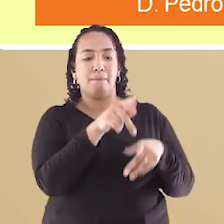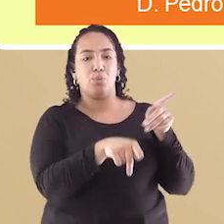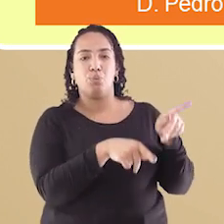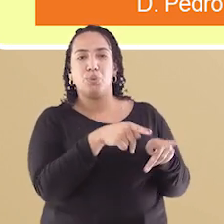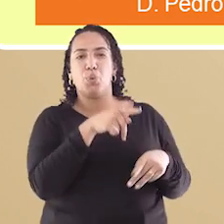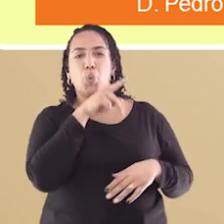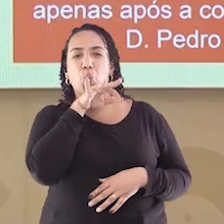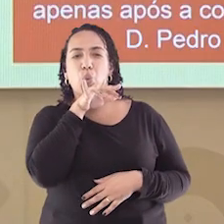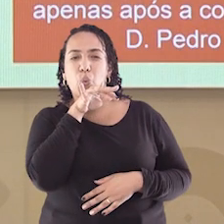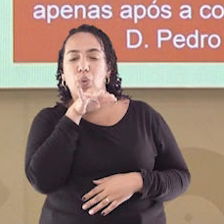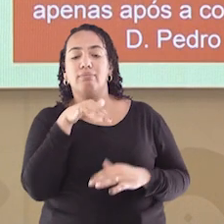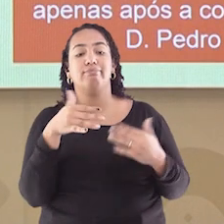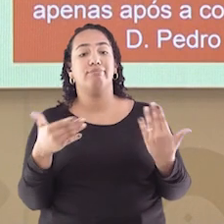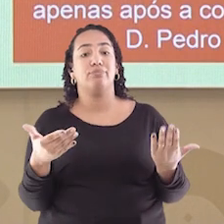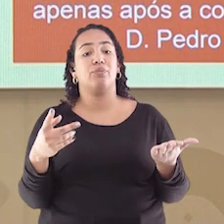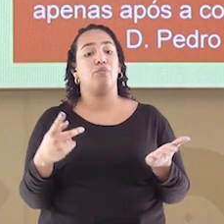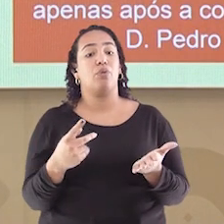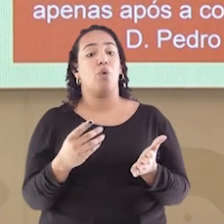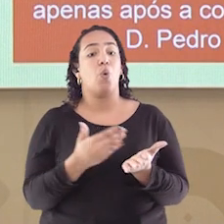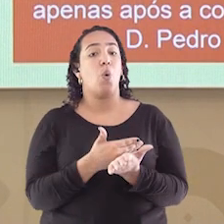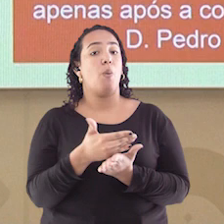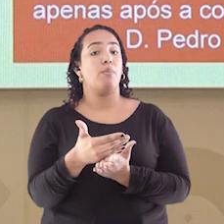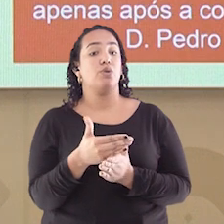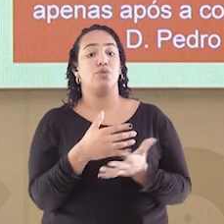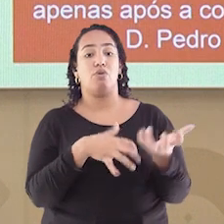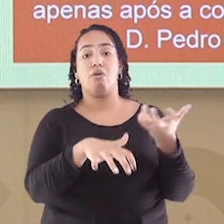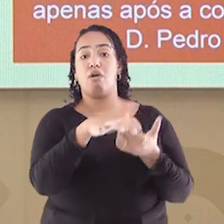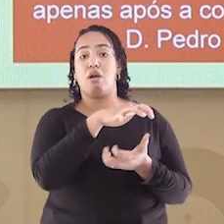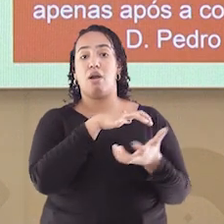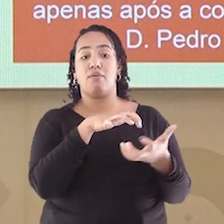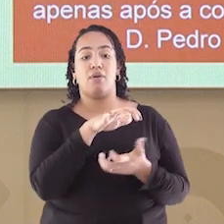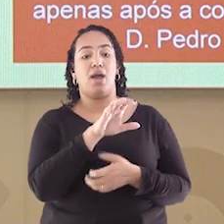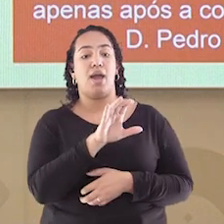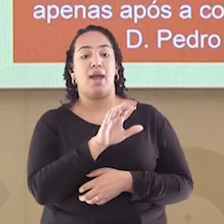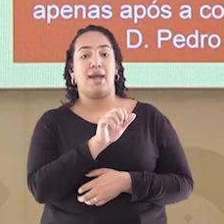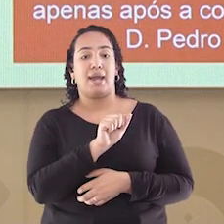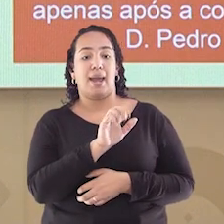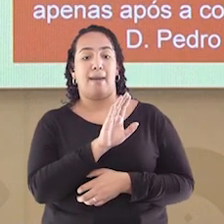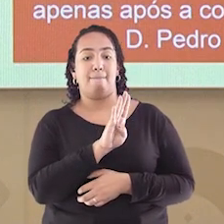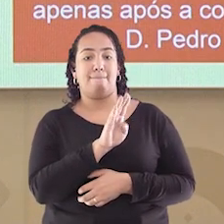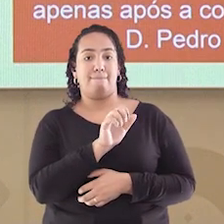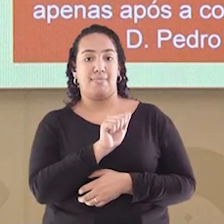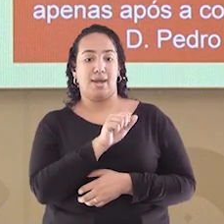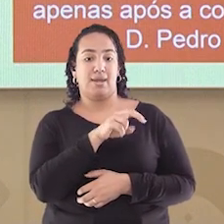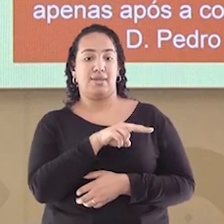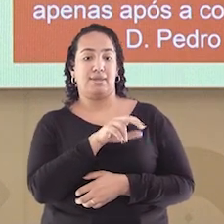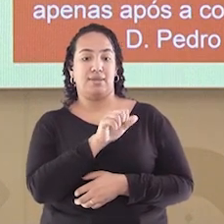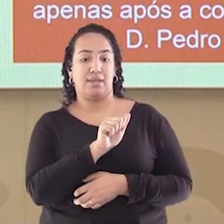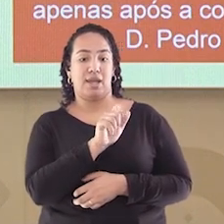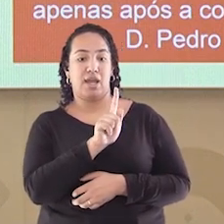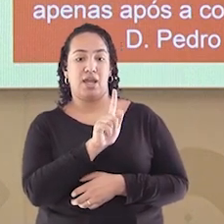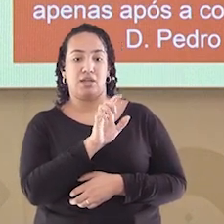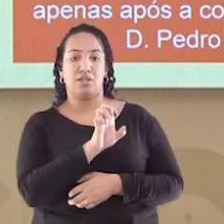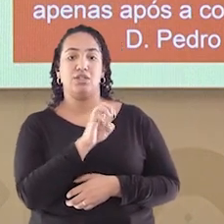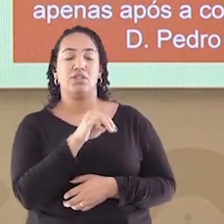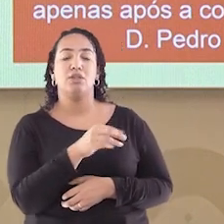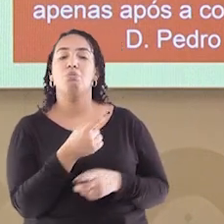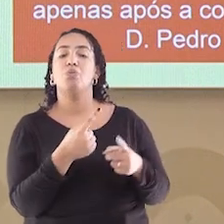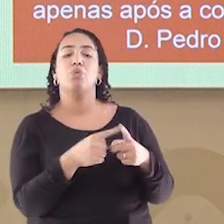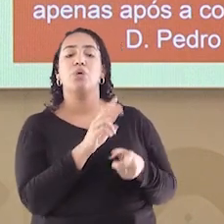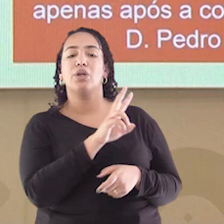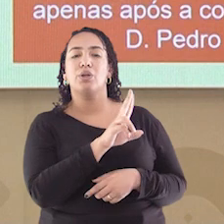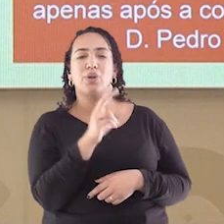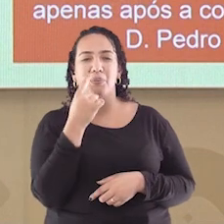da população. Começava então a cabanagem, ou revolta dos cabanos. O nome vem dessas moradias